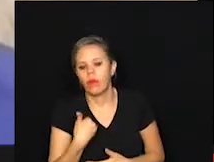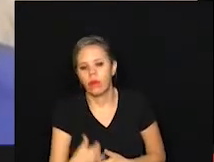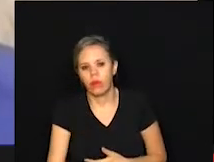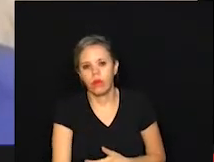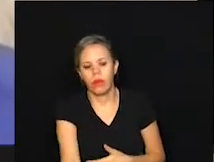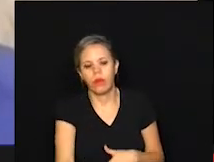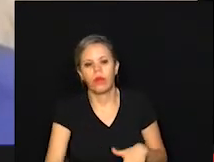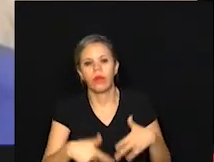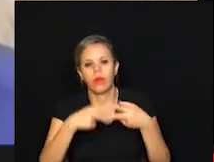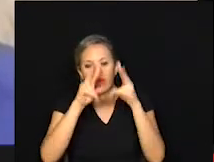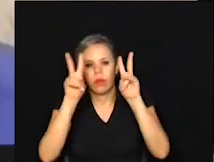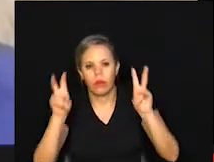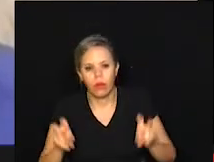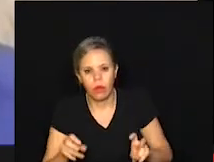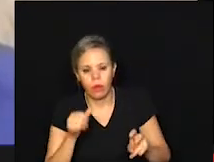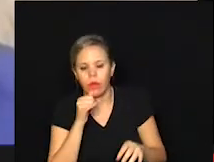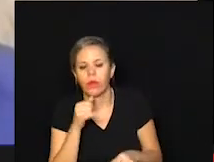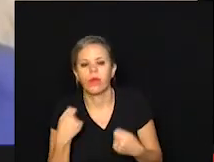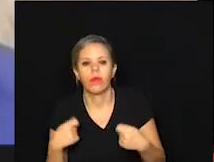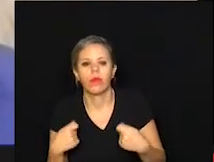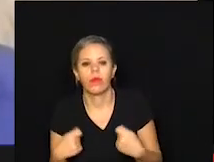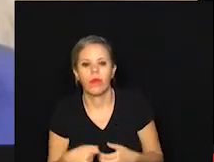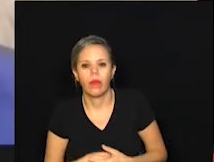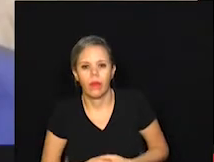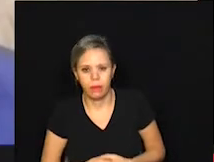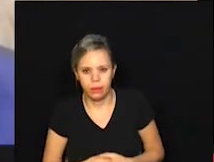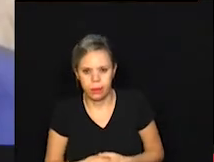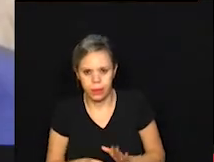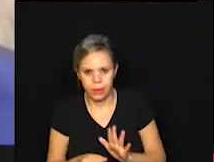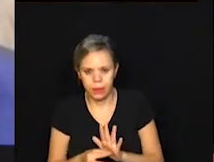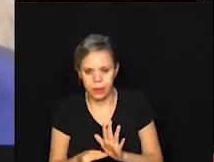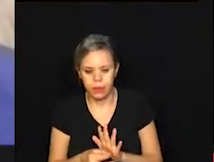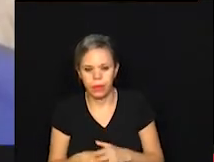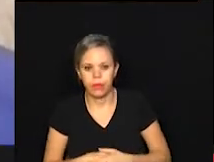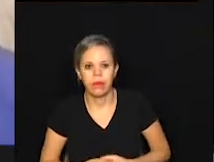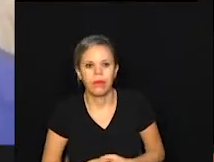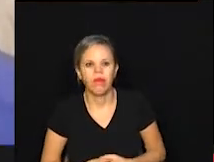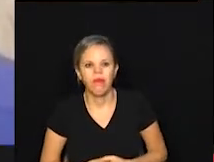quais outros assuntos eu preciso manifestar?